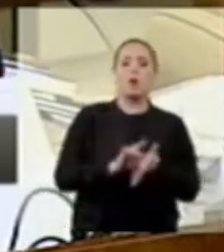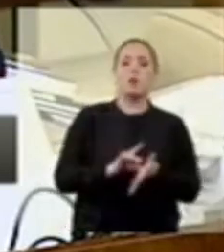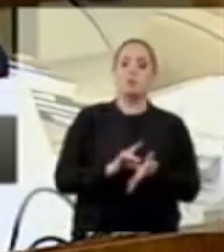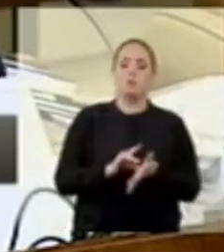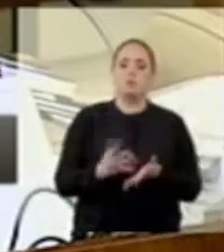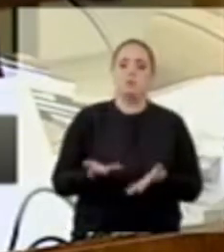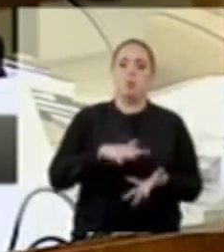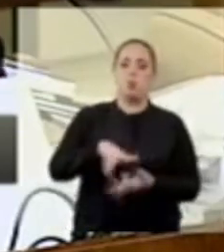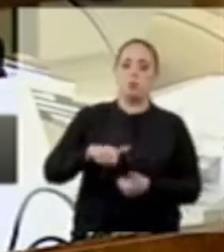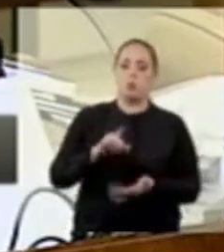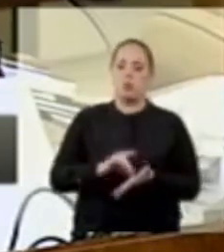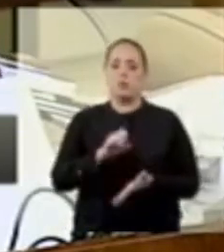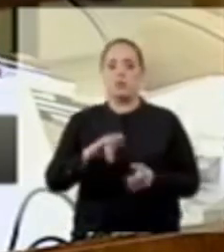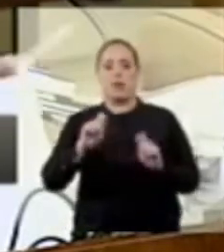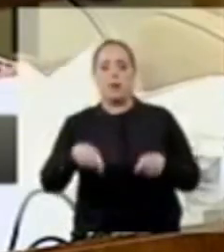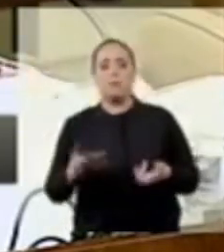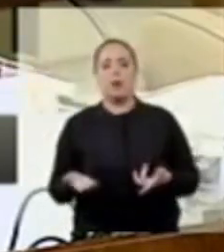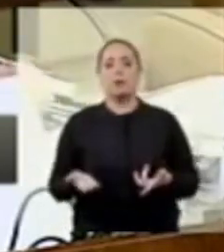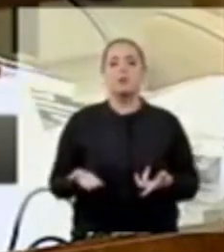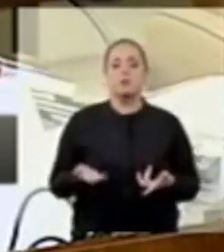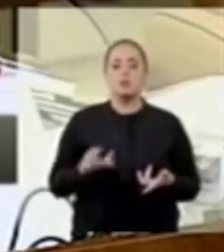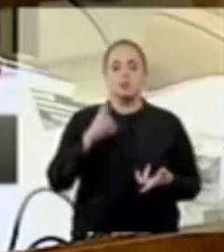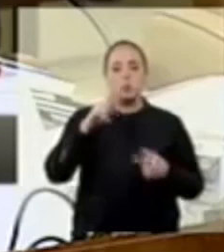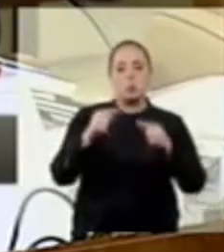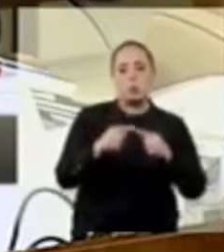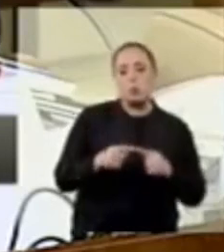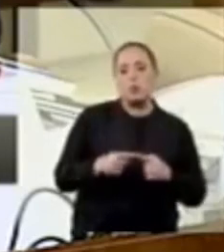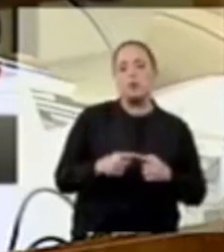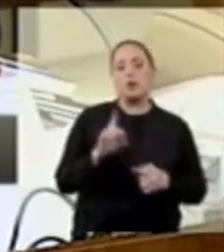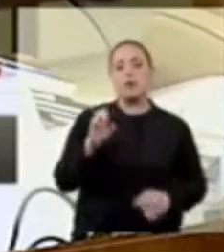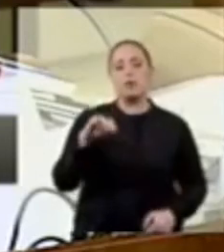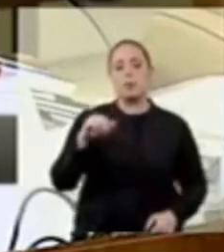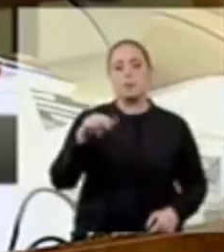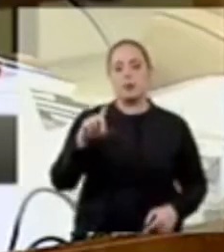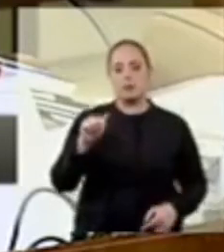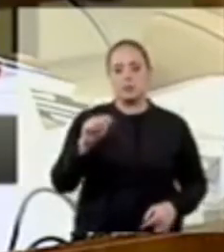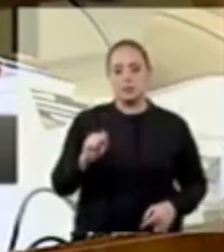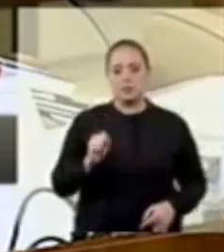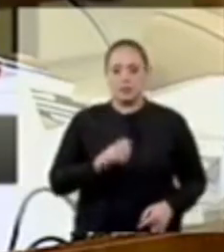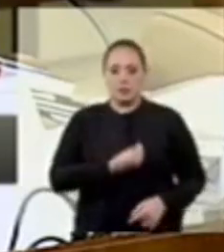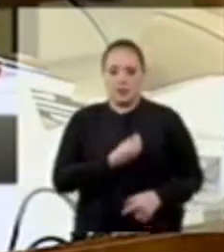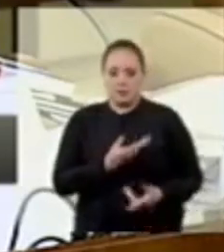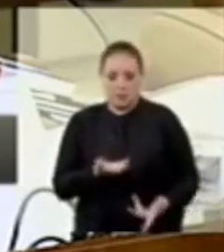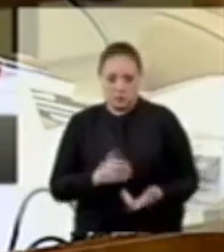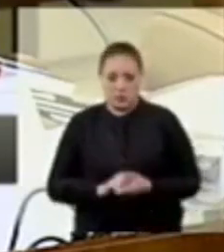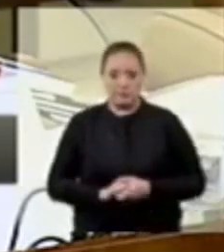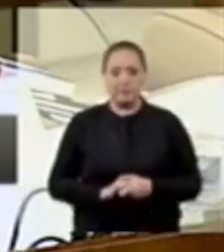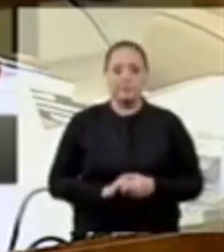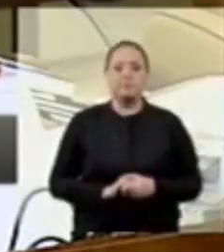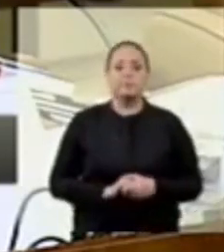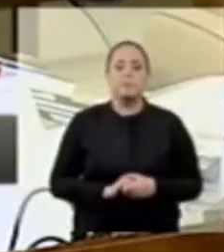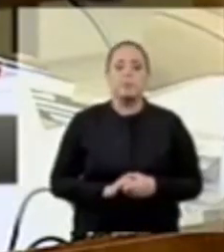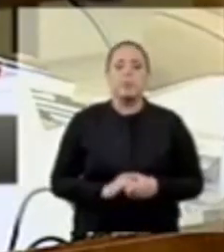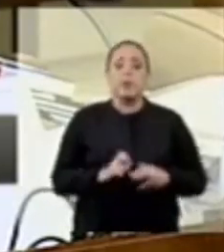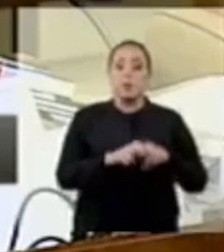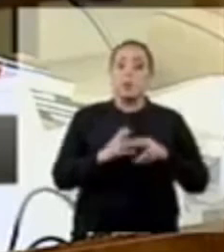no mundo real se ela é capaz de satisfazer adequadamente às demandas existentes e portanto a